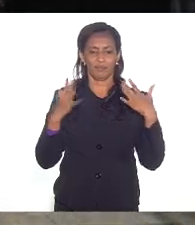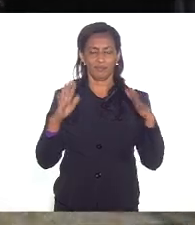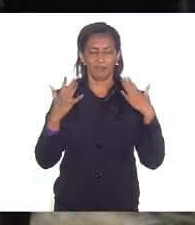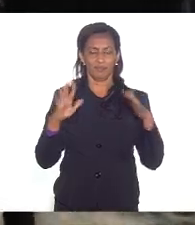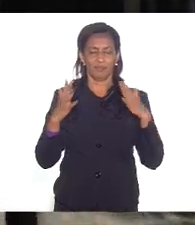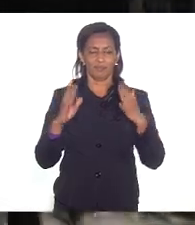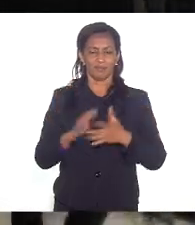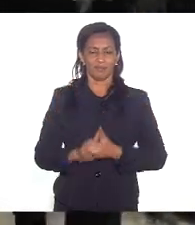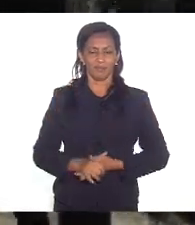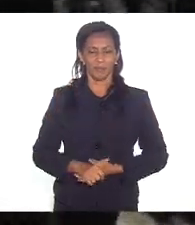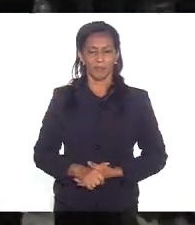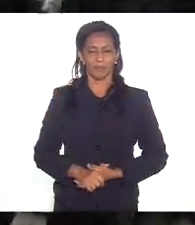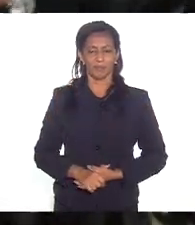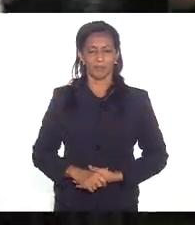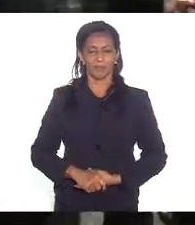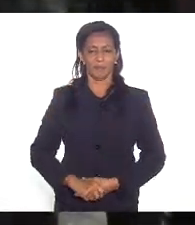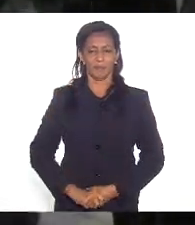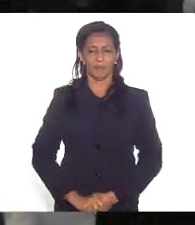a